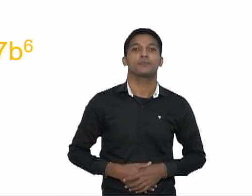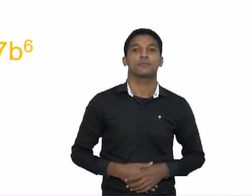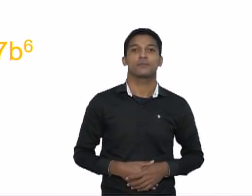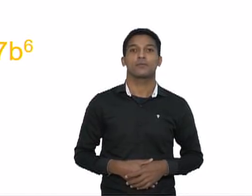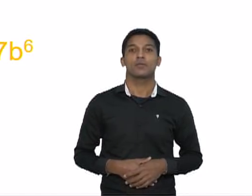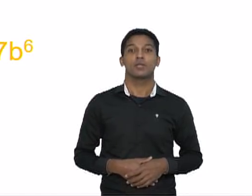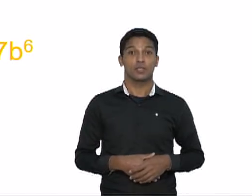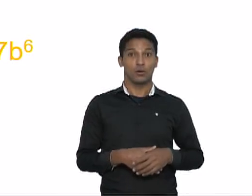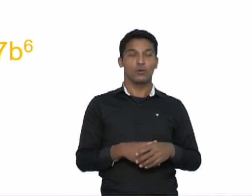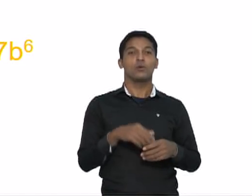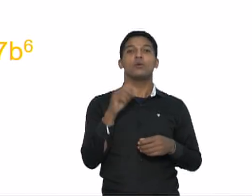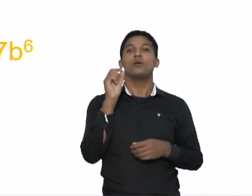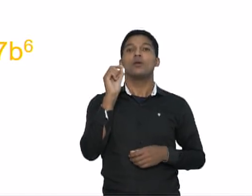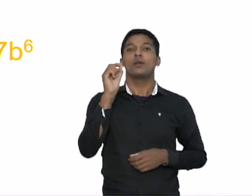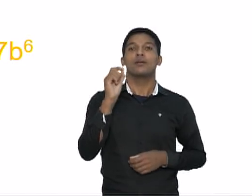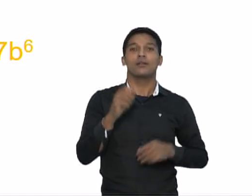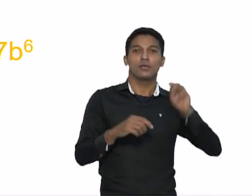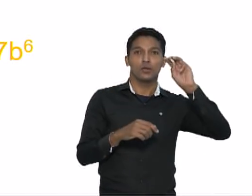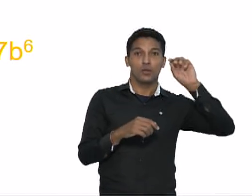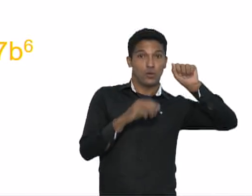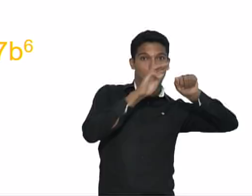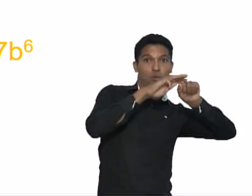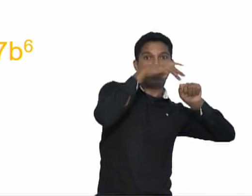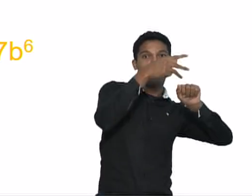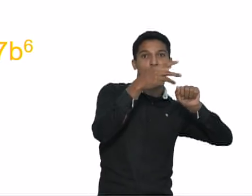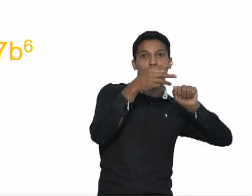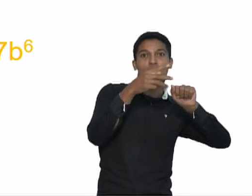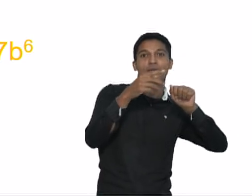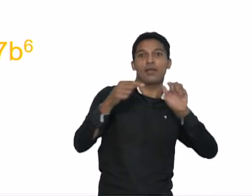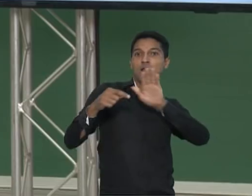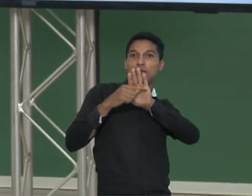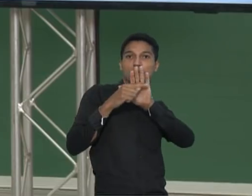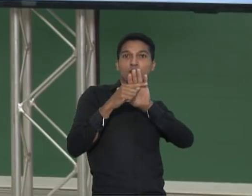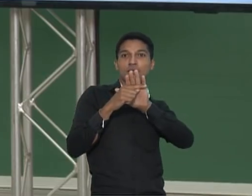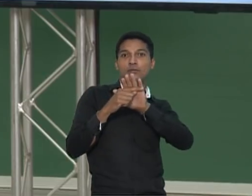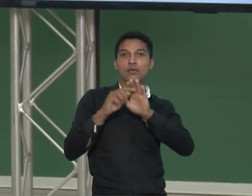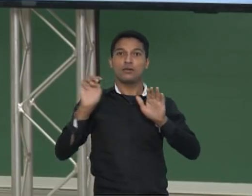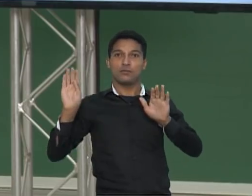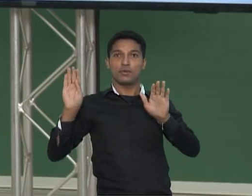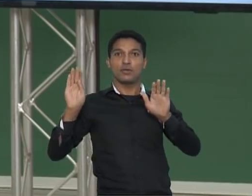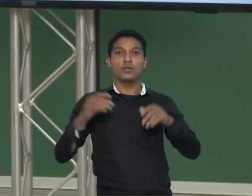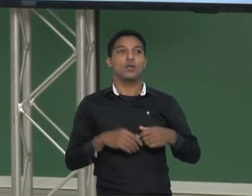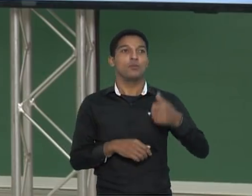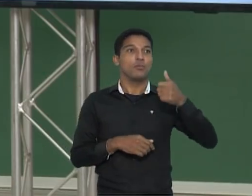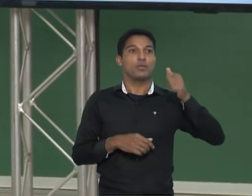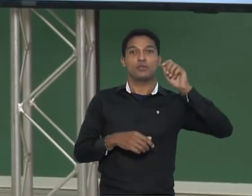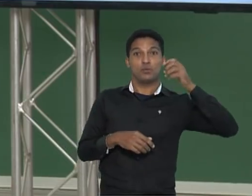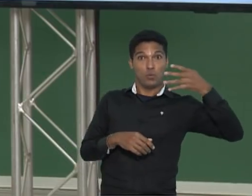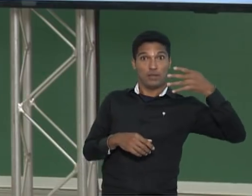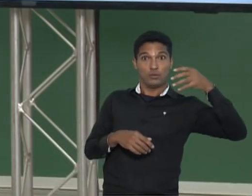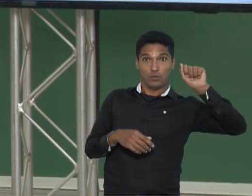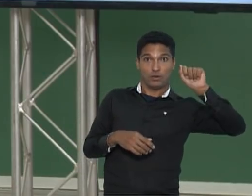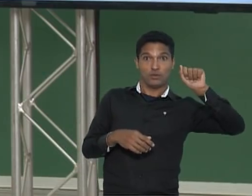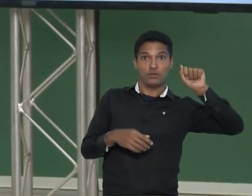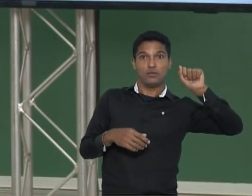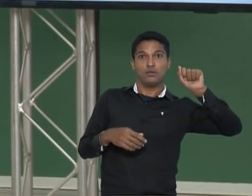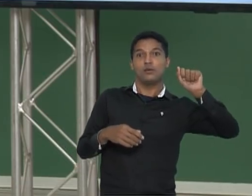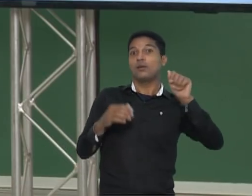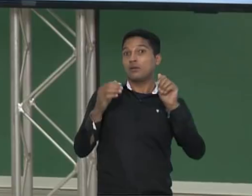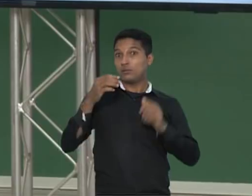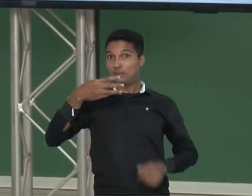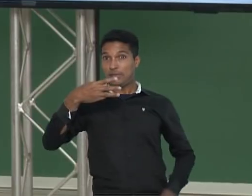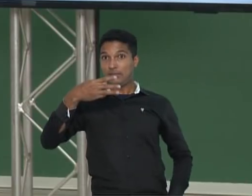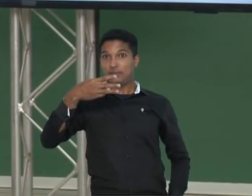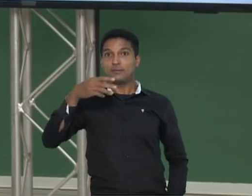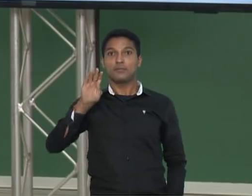Fazendo o cubo da diferença de dois termos, então. O primeiro termo é o 4a, o segundo termo é 3b ao quadrado. Né? Então,